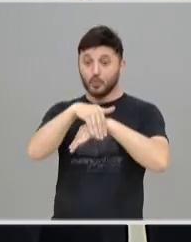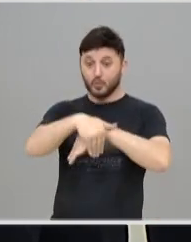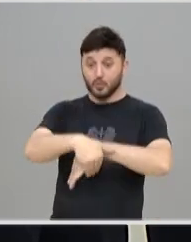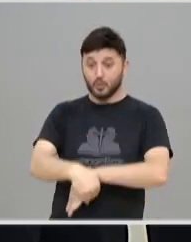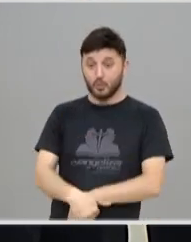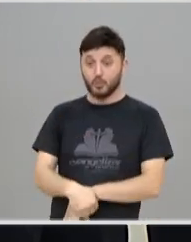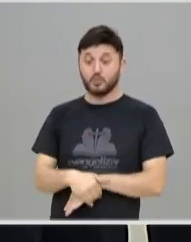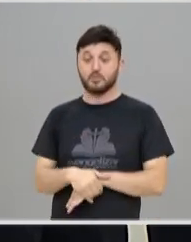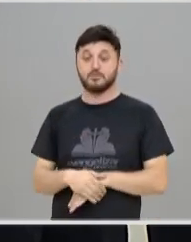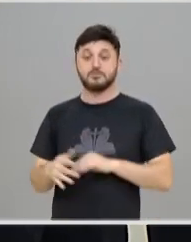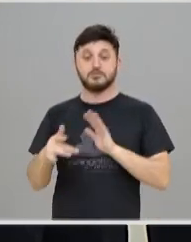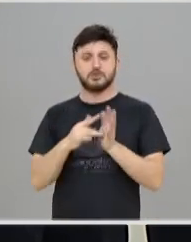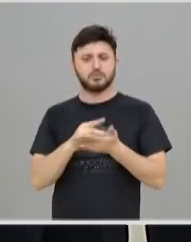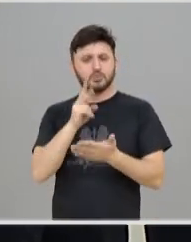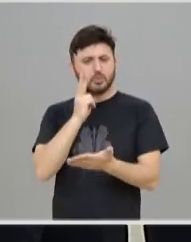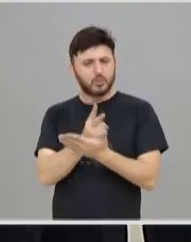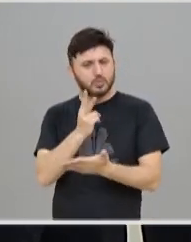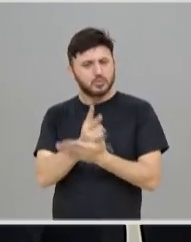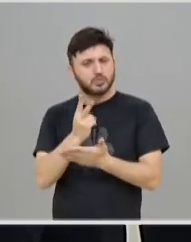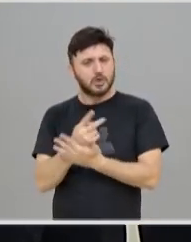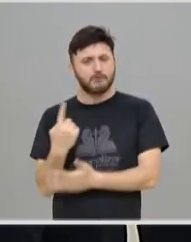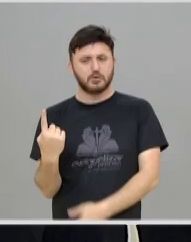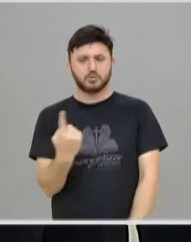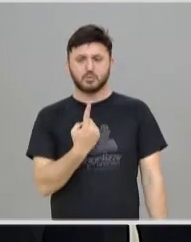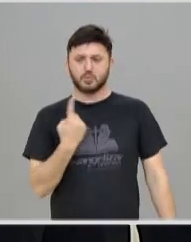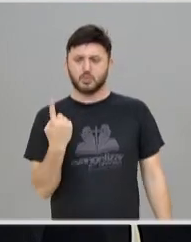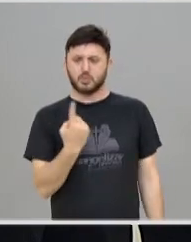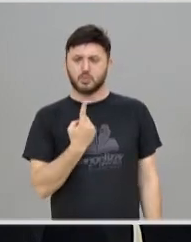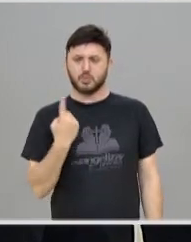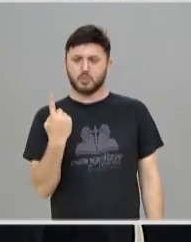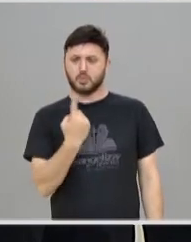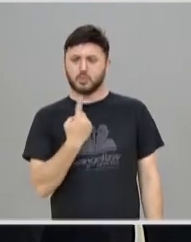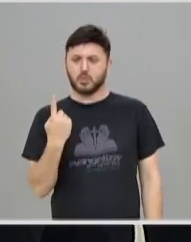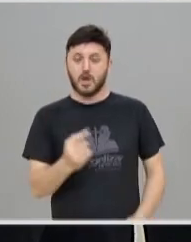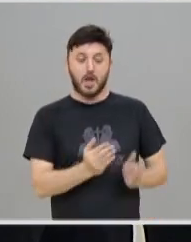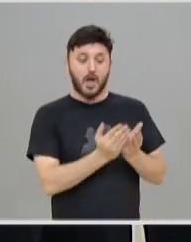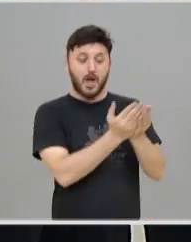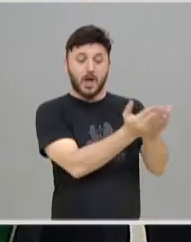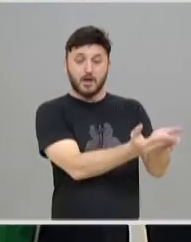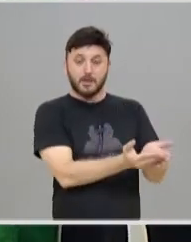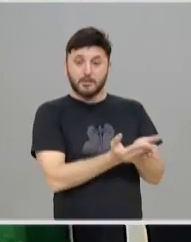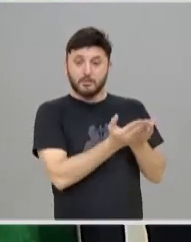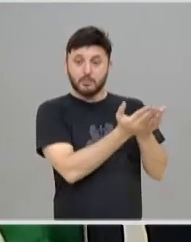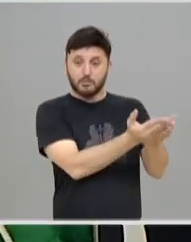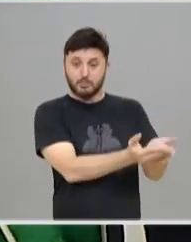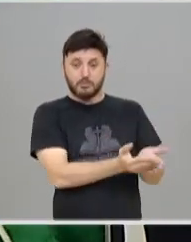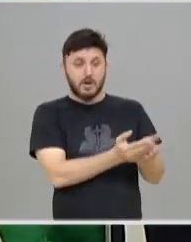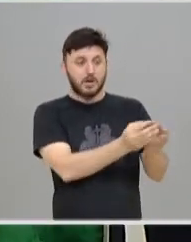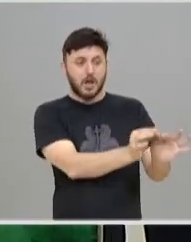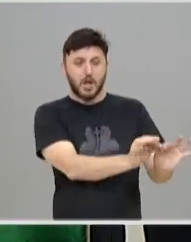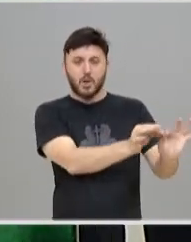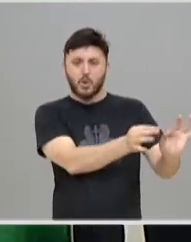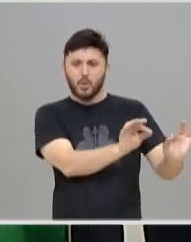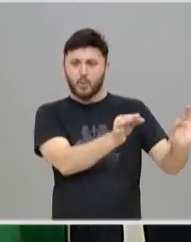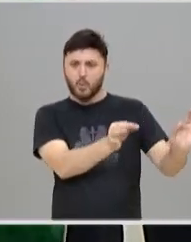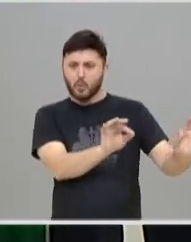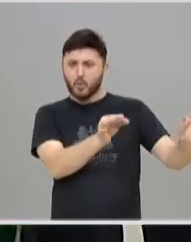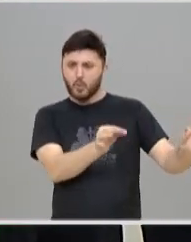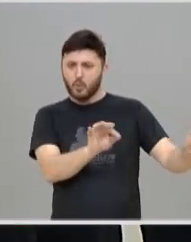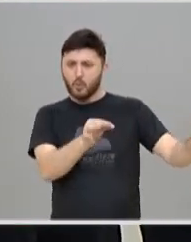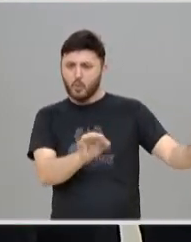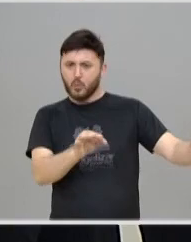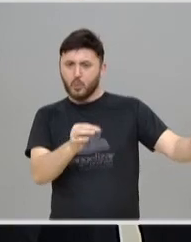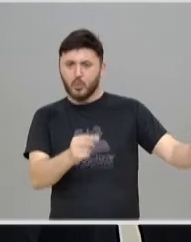Jesus continuava ali sozinho. A barca, porém, já estava longe da terra e